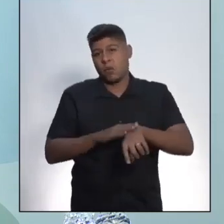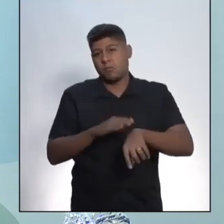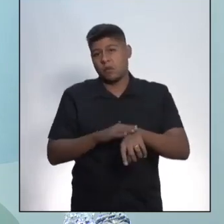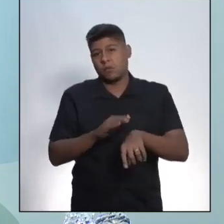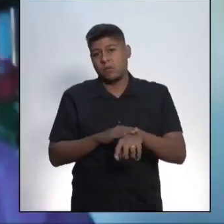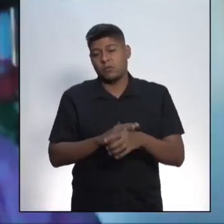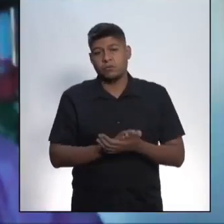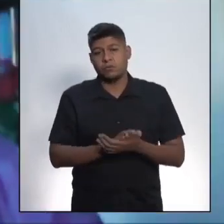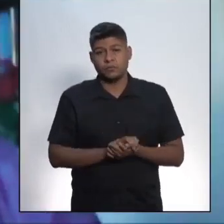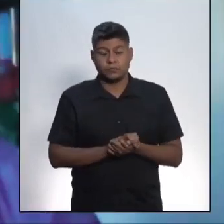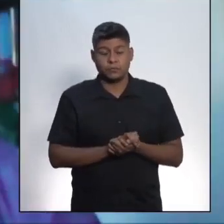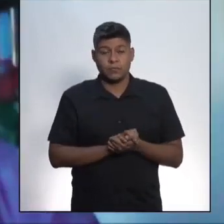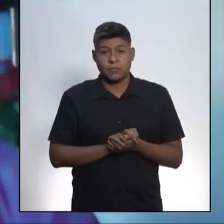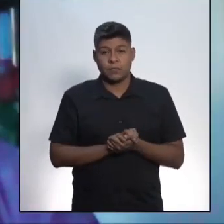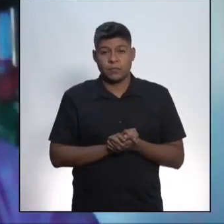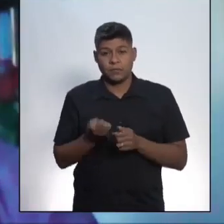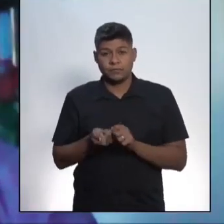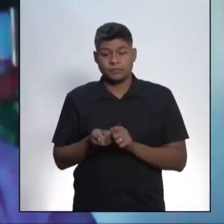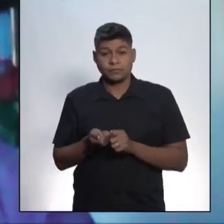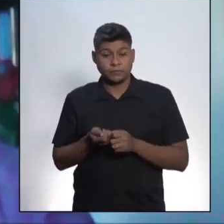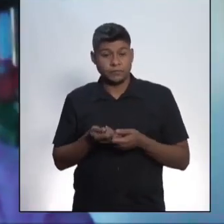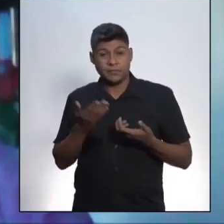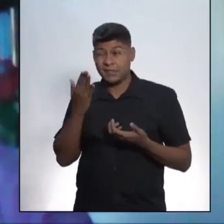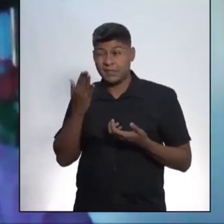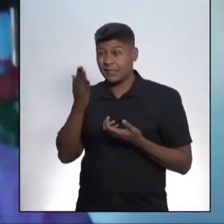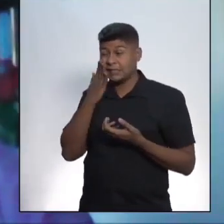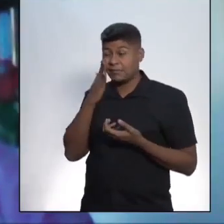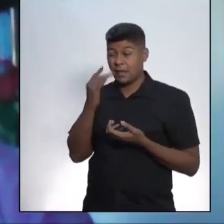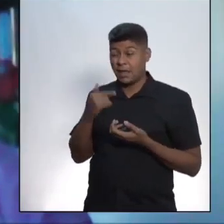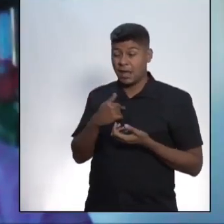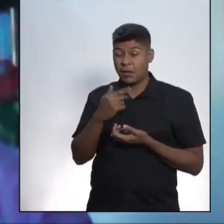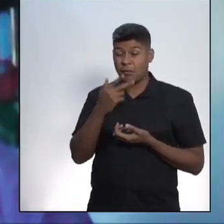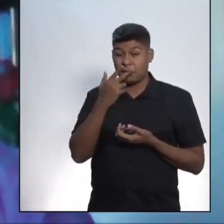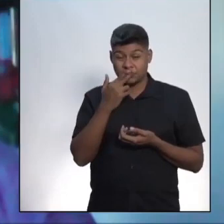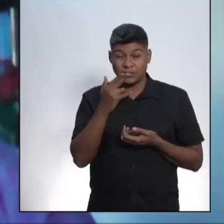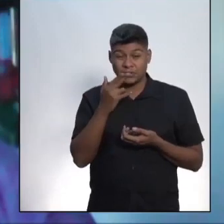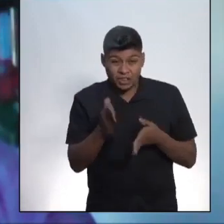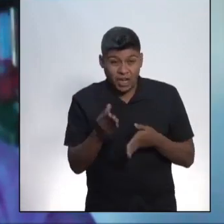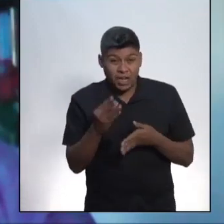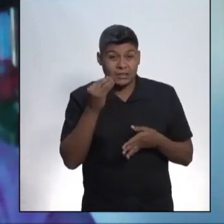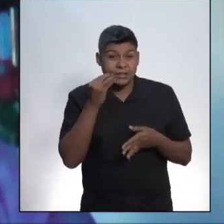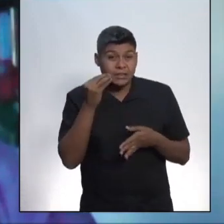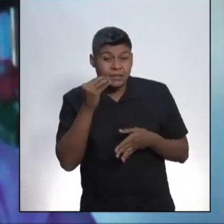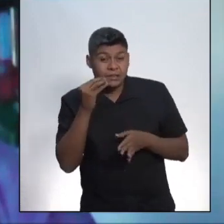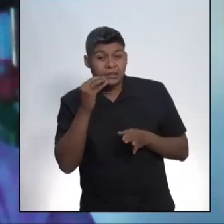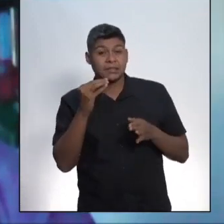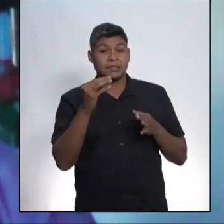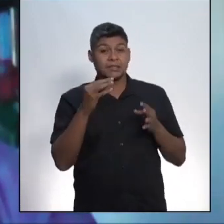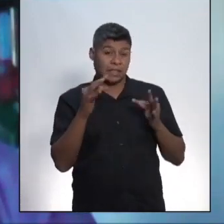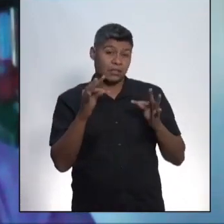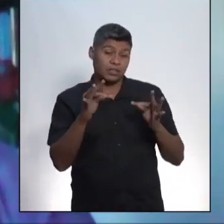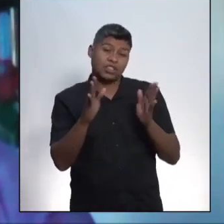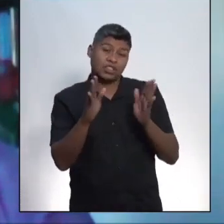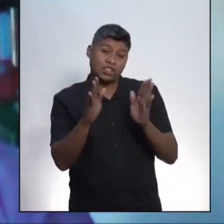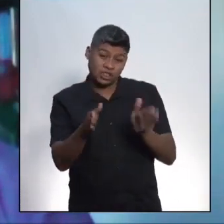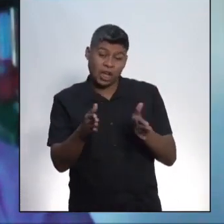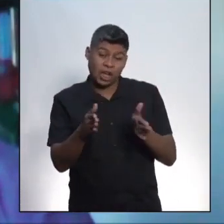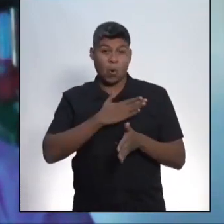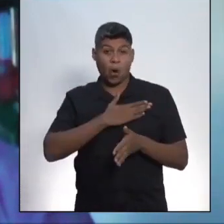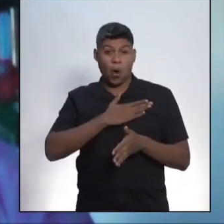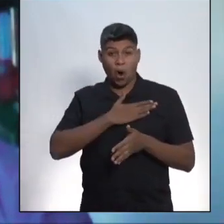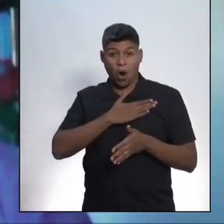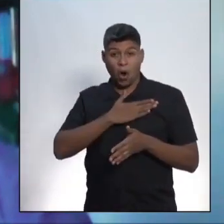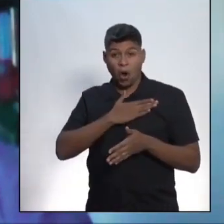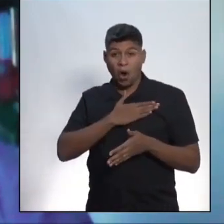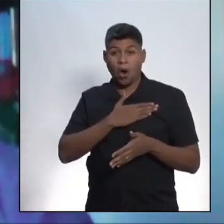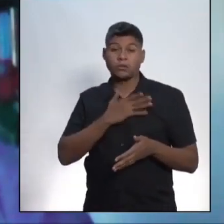Eu poderia dizer que eu não sou um analfabeto total nas tecnologias, né? Eu gosto, eu